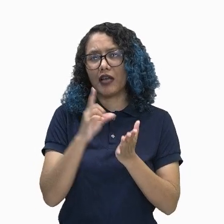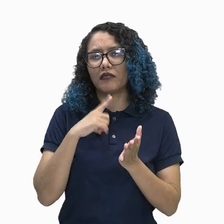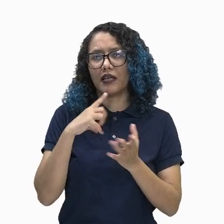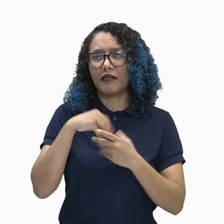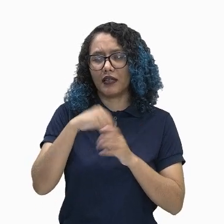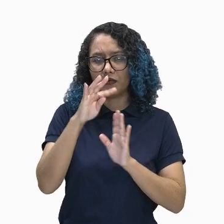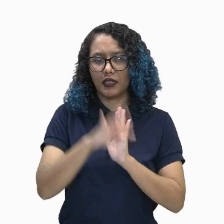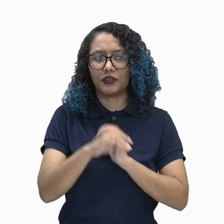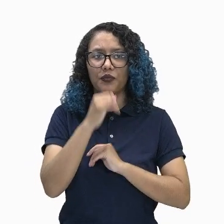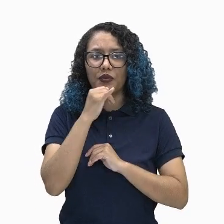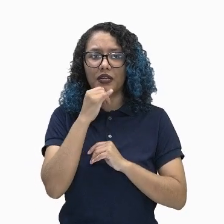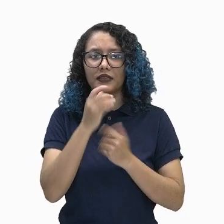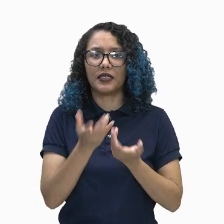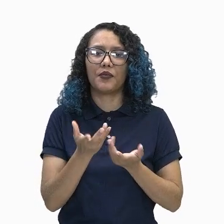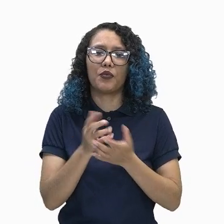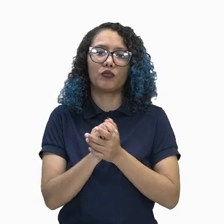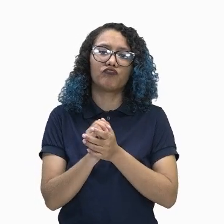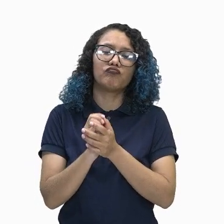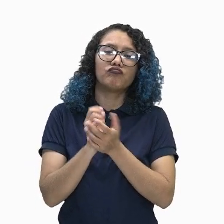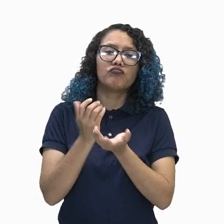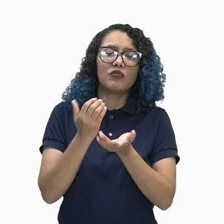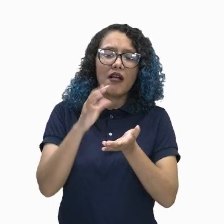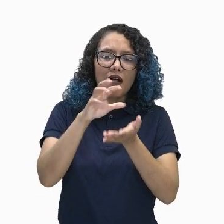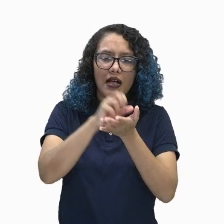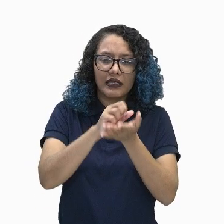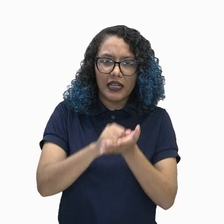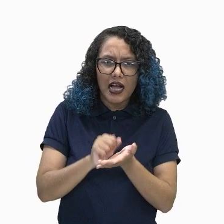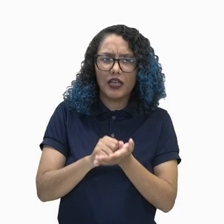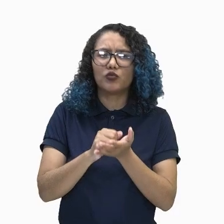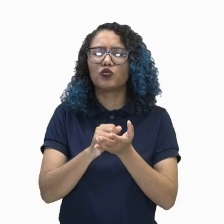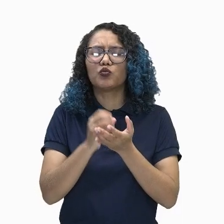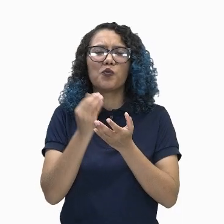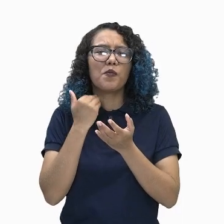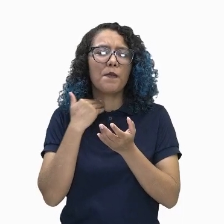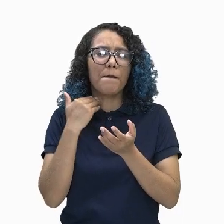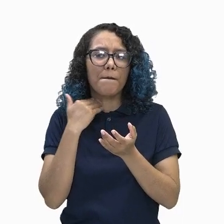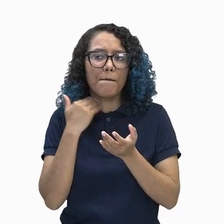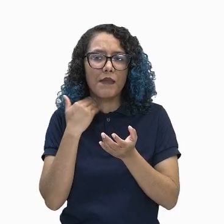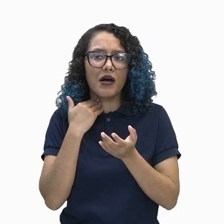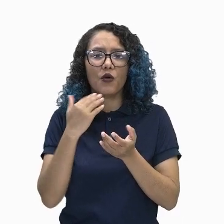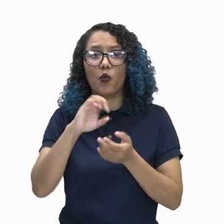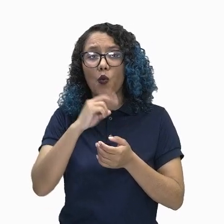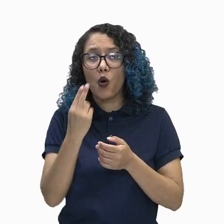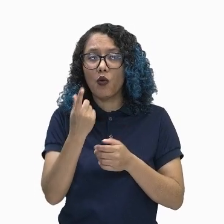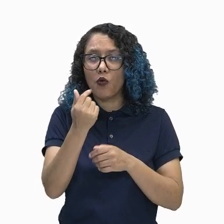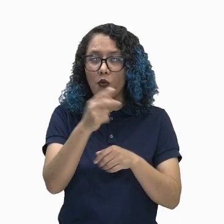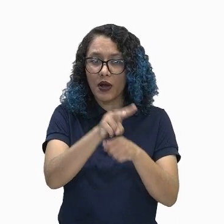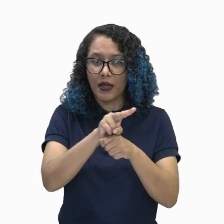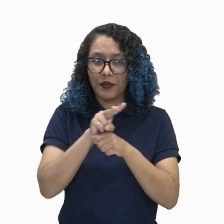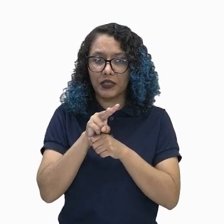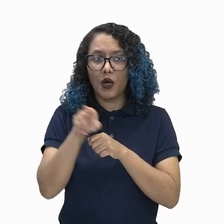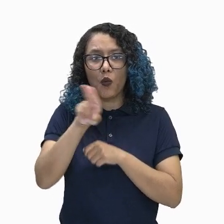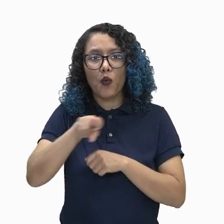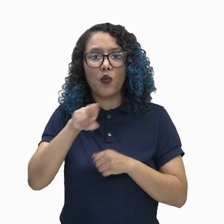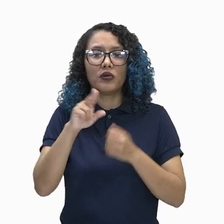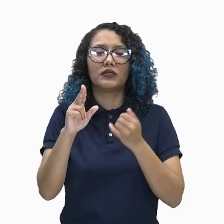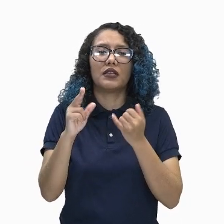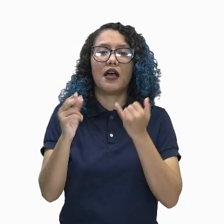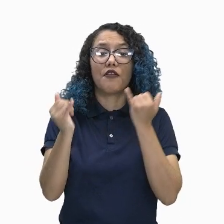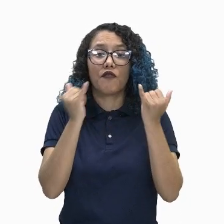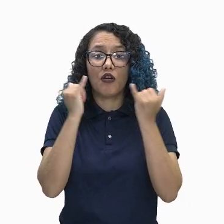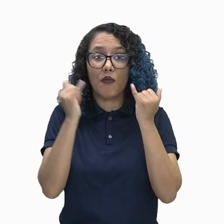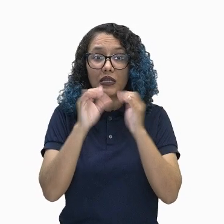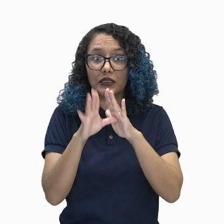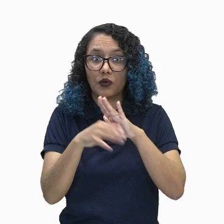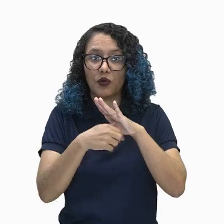casos de abertura de contas bancárias ou realização de empréstimos usando dados pessoais roubados têm